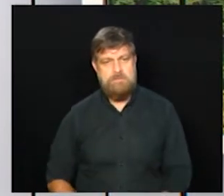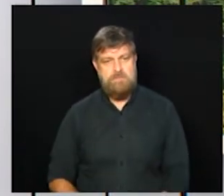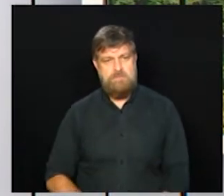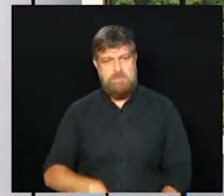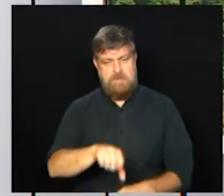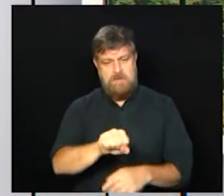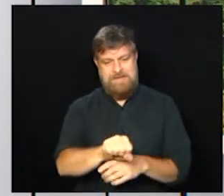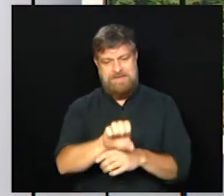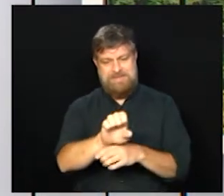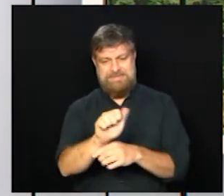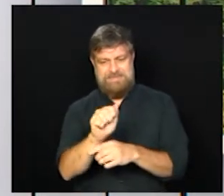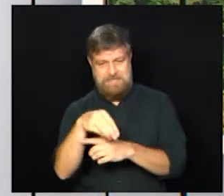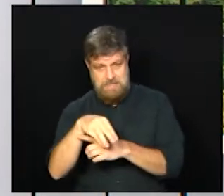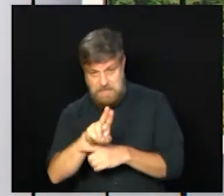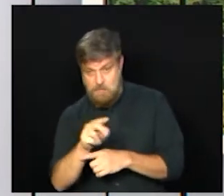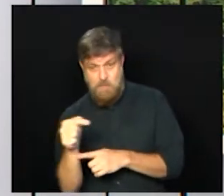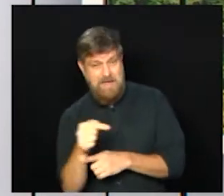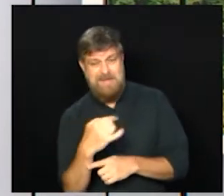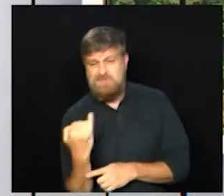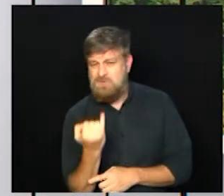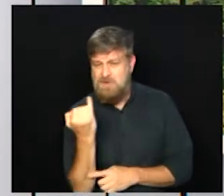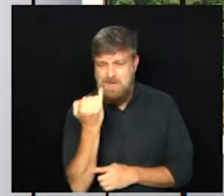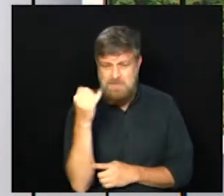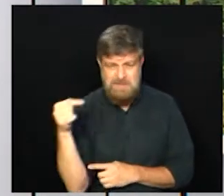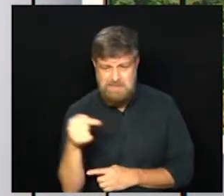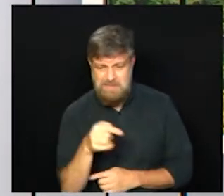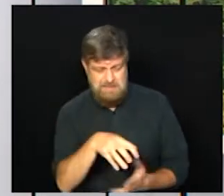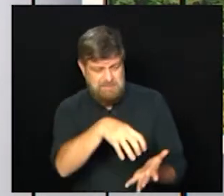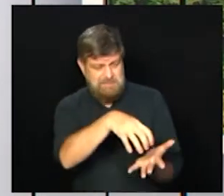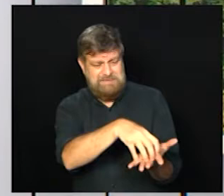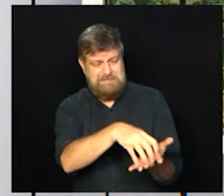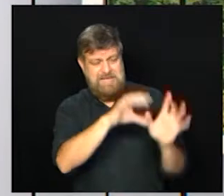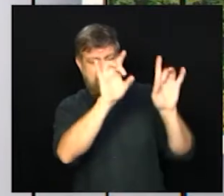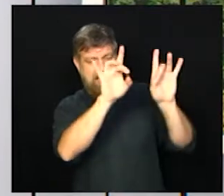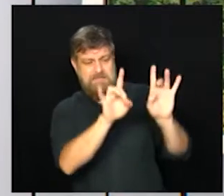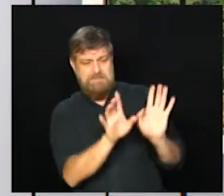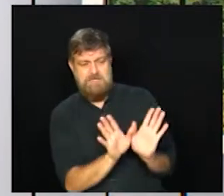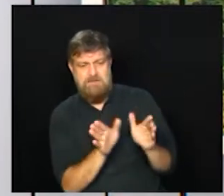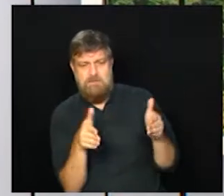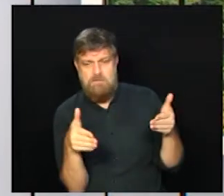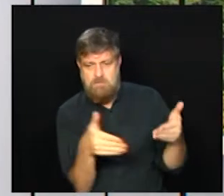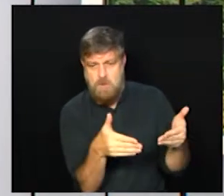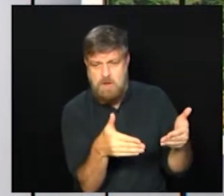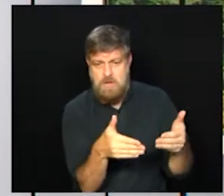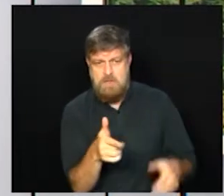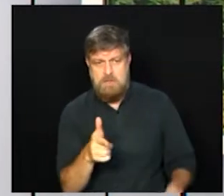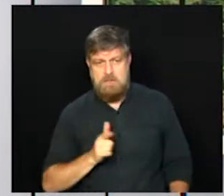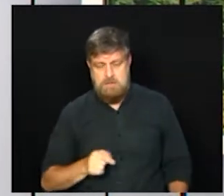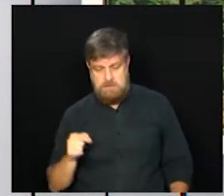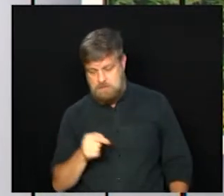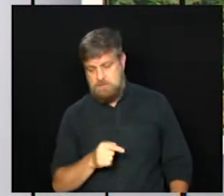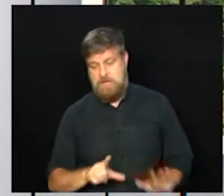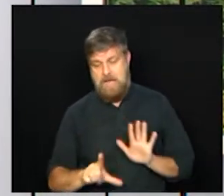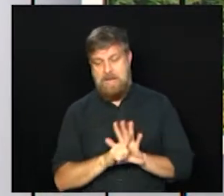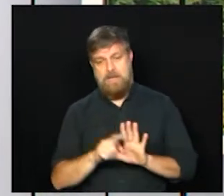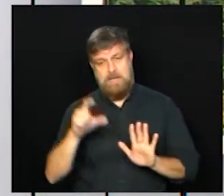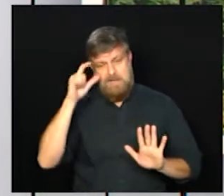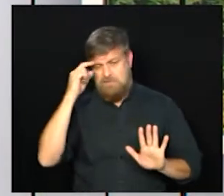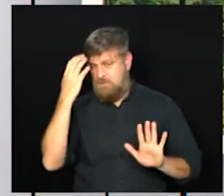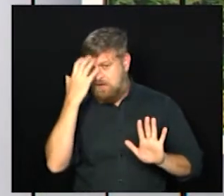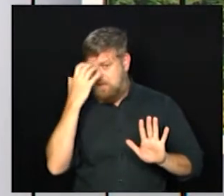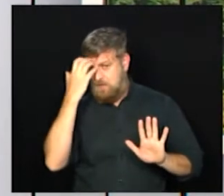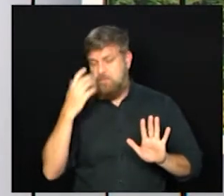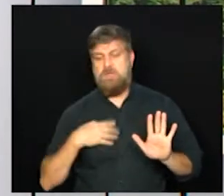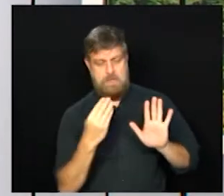serviço super importante, e é super importante que ele seja um serviço especializado. Isso é uma coisa que a Lei Maria da Penha coloca